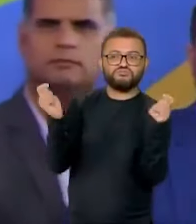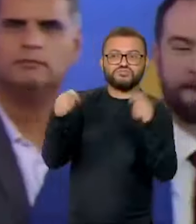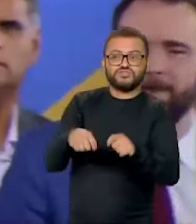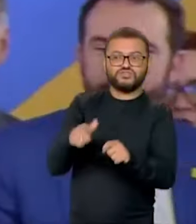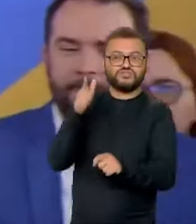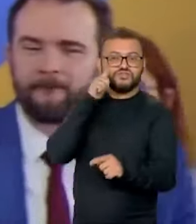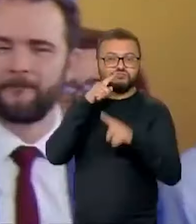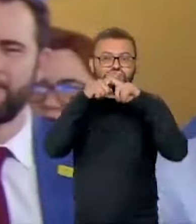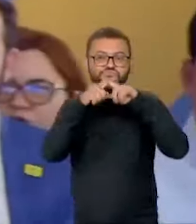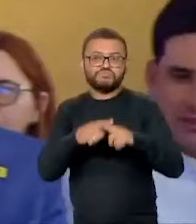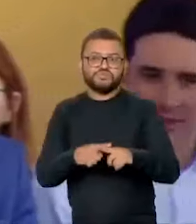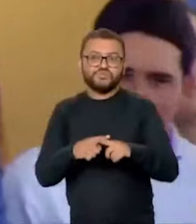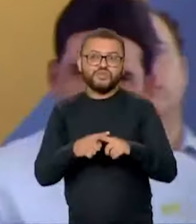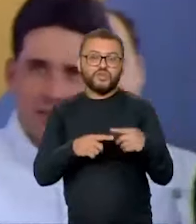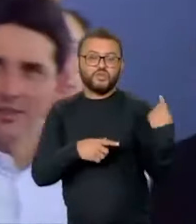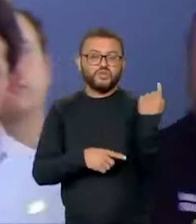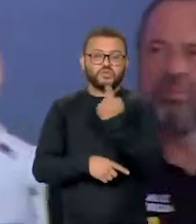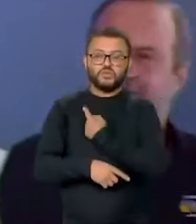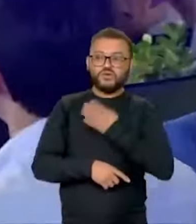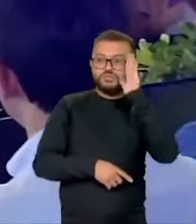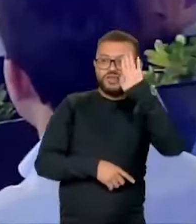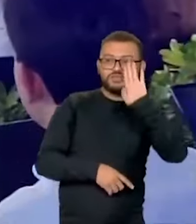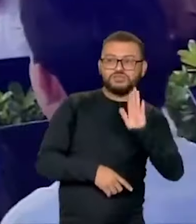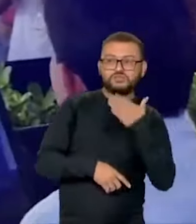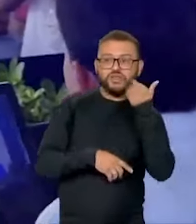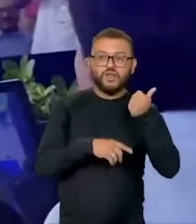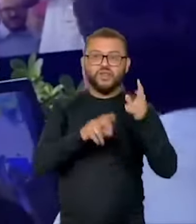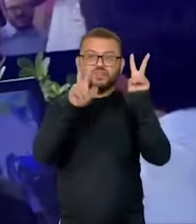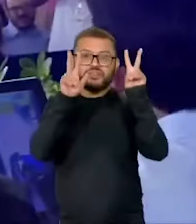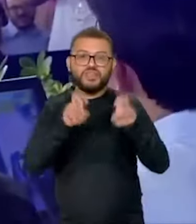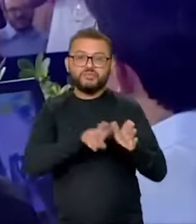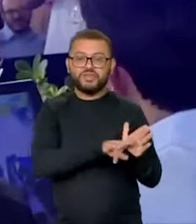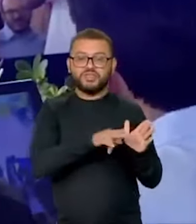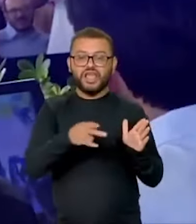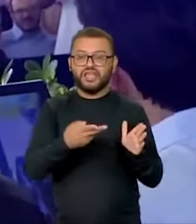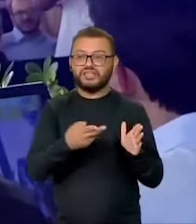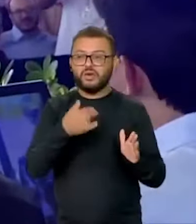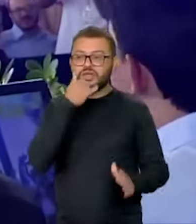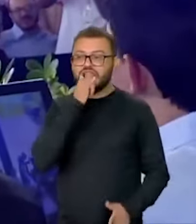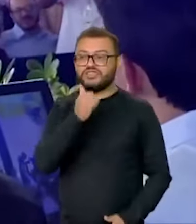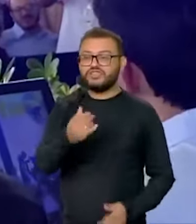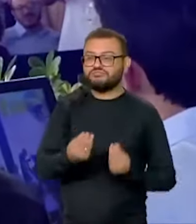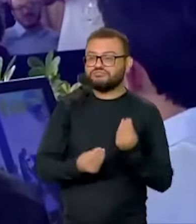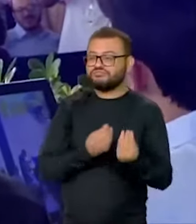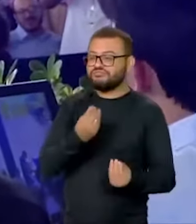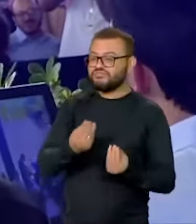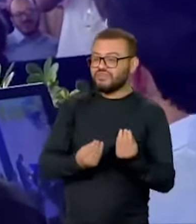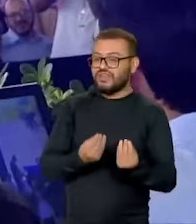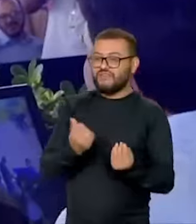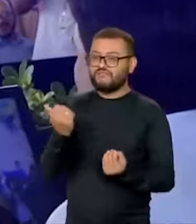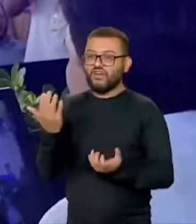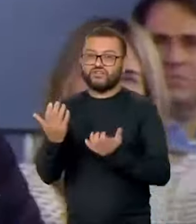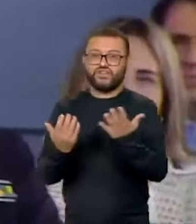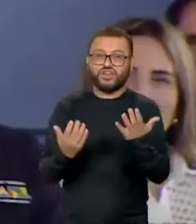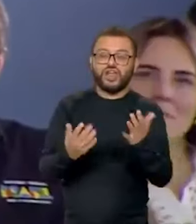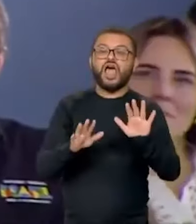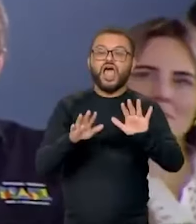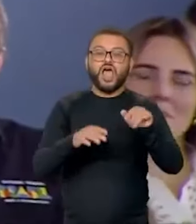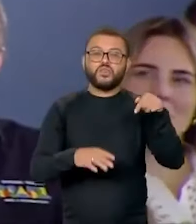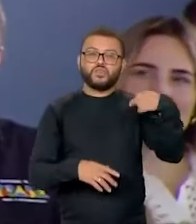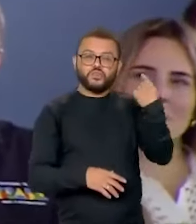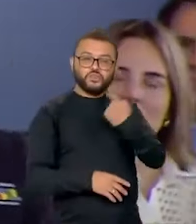de competir com o nosso país nessa questão da transição energética? E nós ainda estamos